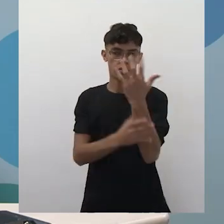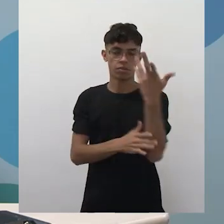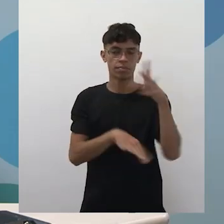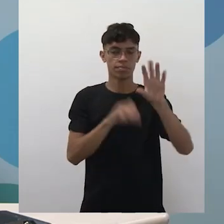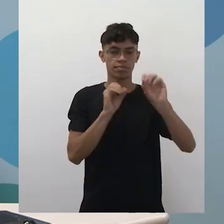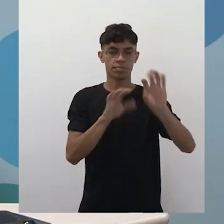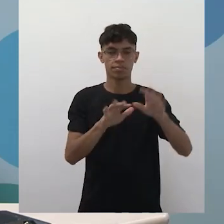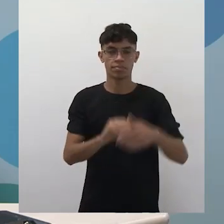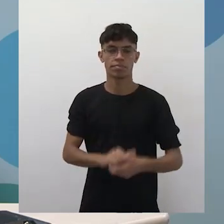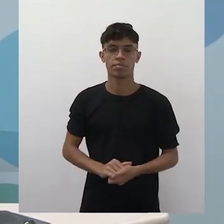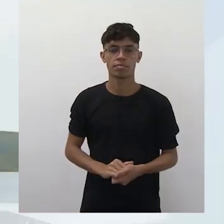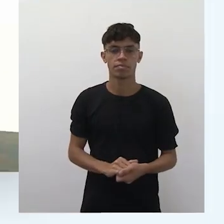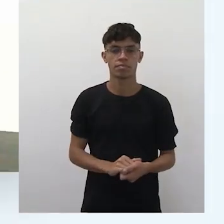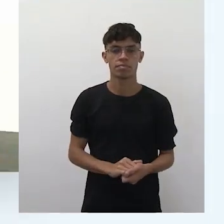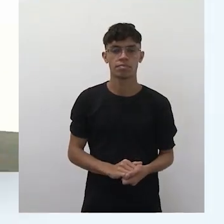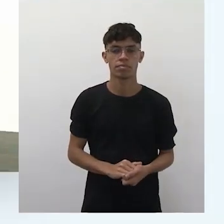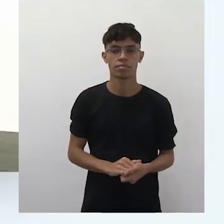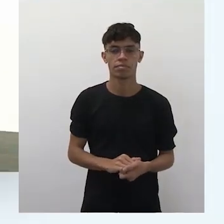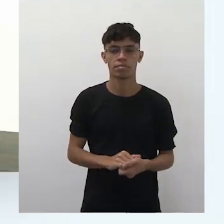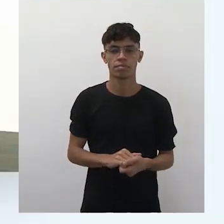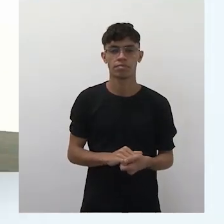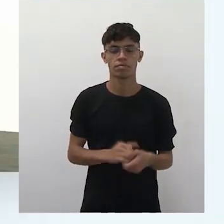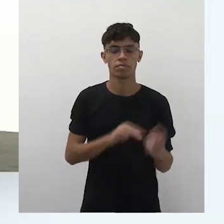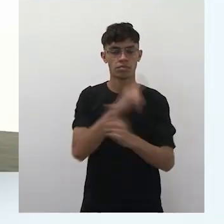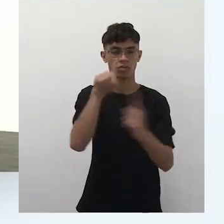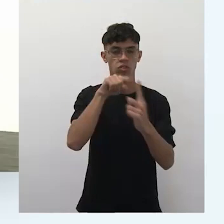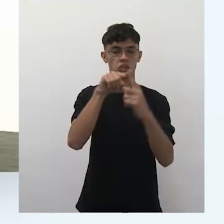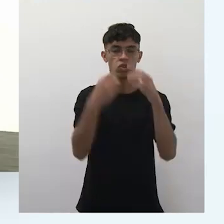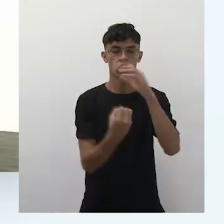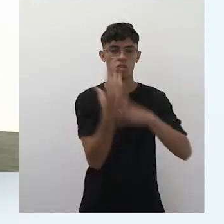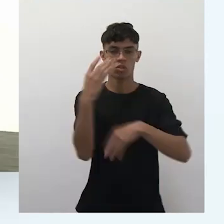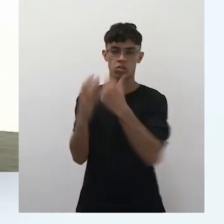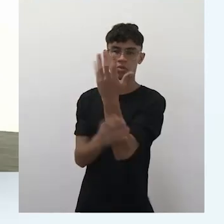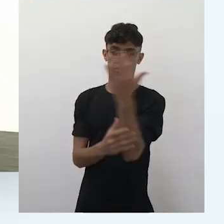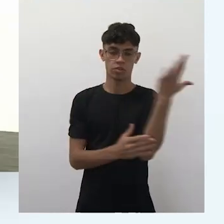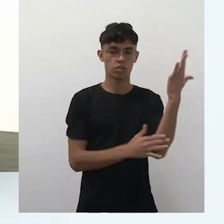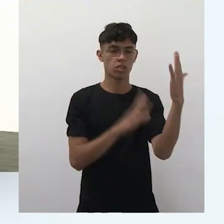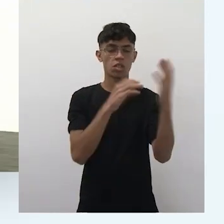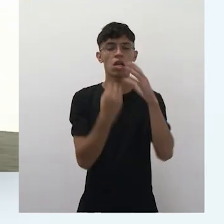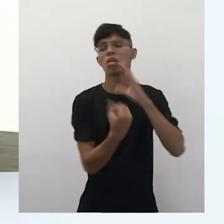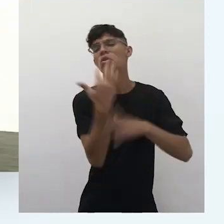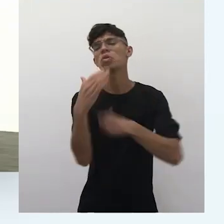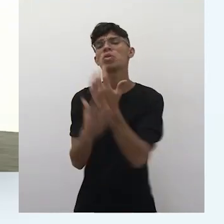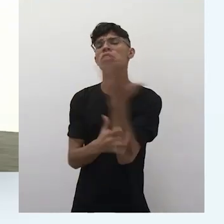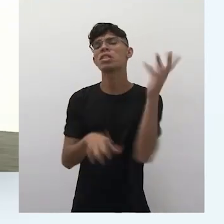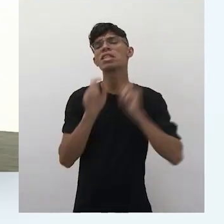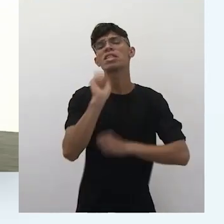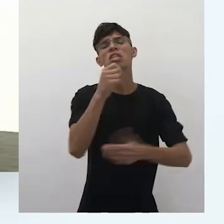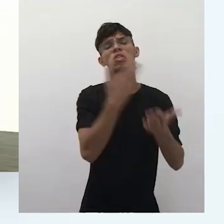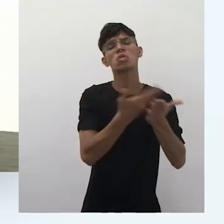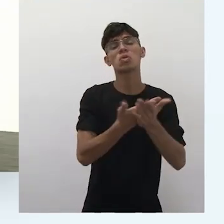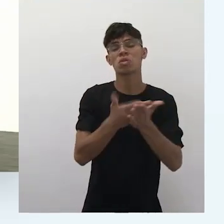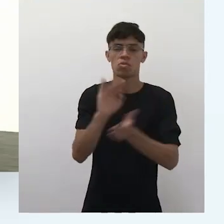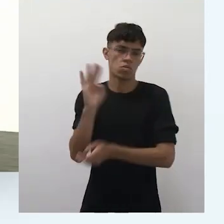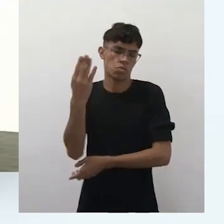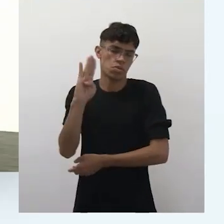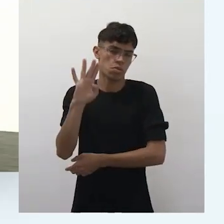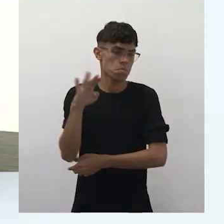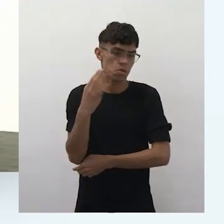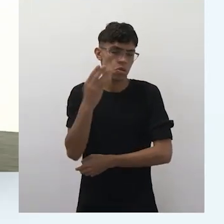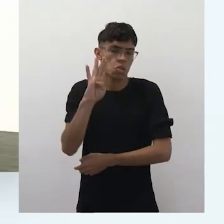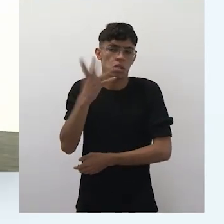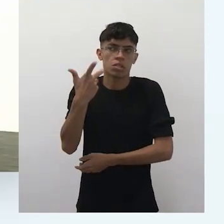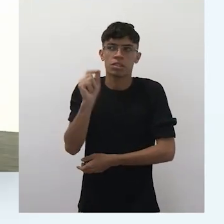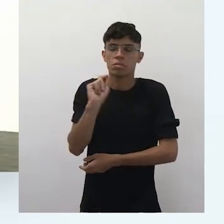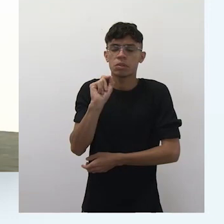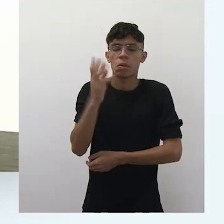vídeo? A ideia de natureza, e a natureza quem estuda são os biólogos. Ou seja, os biólogos estão